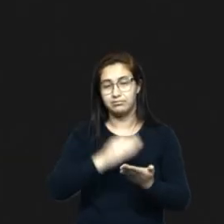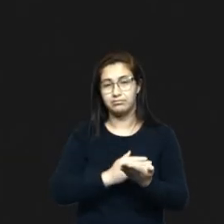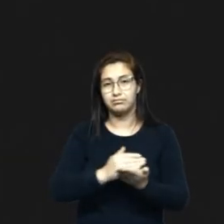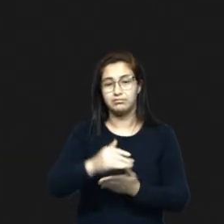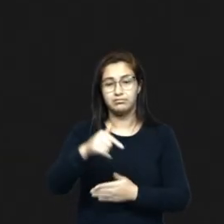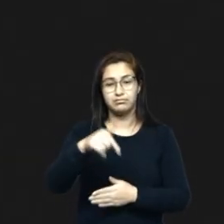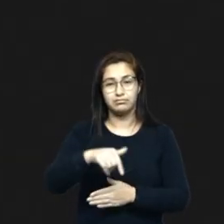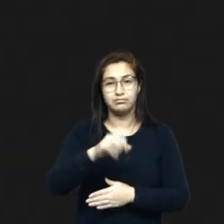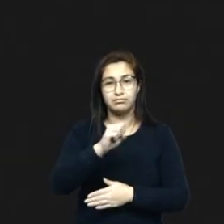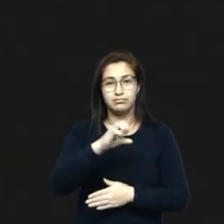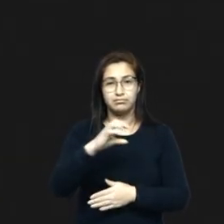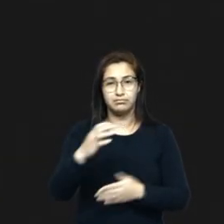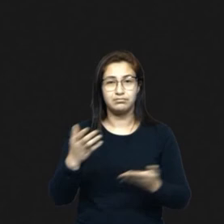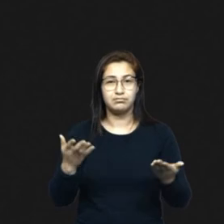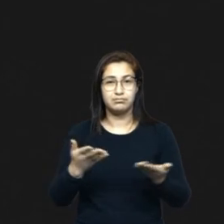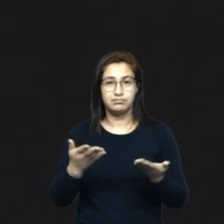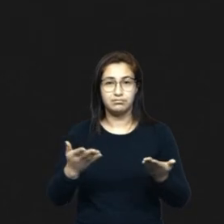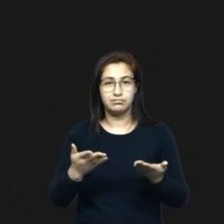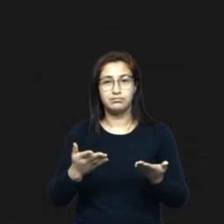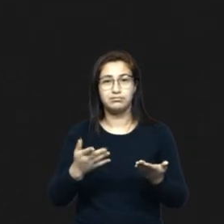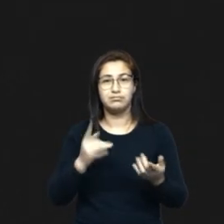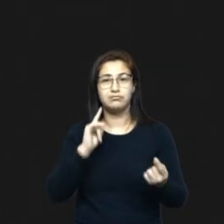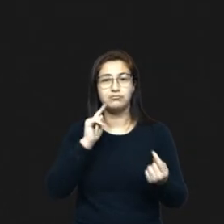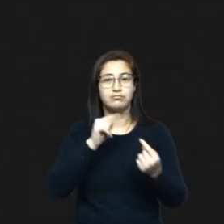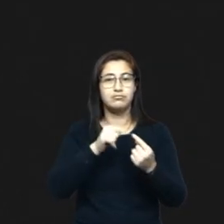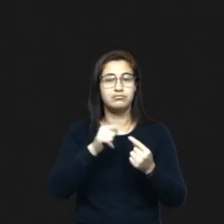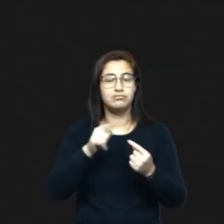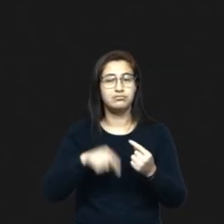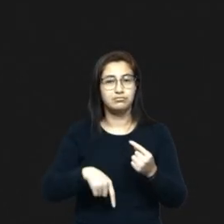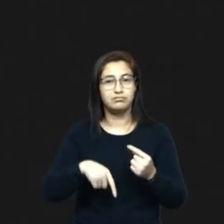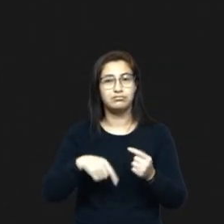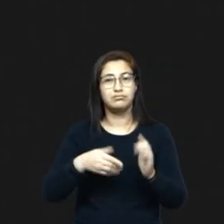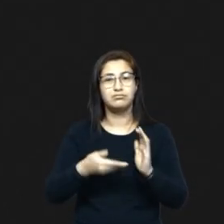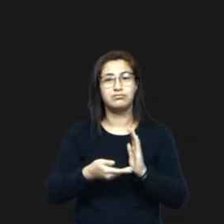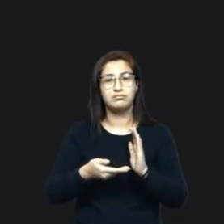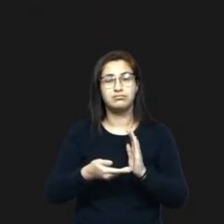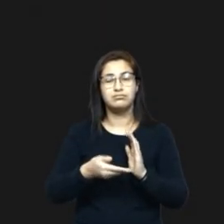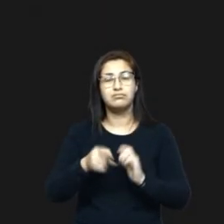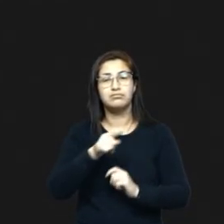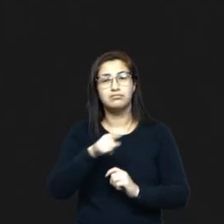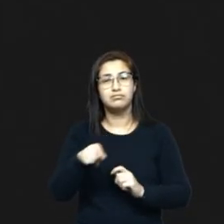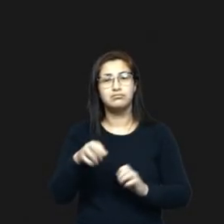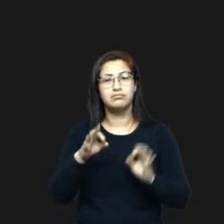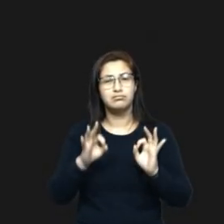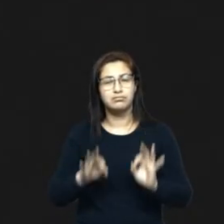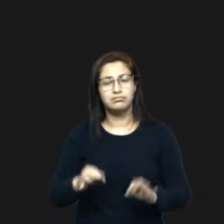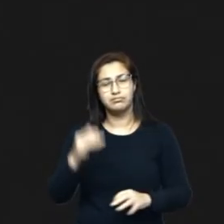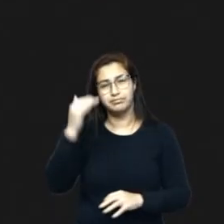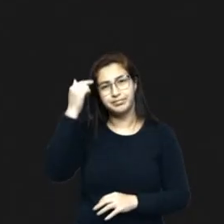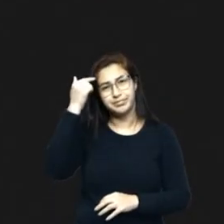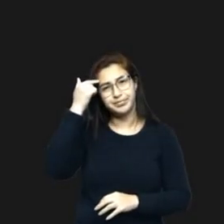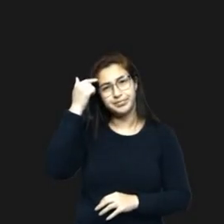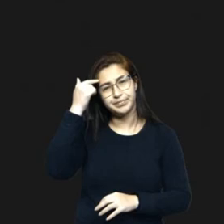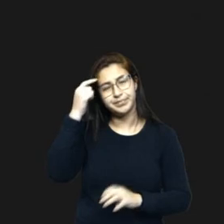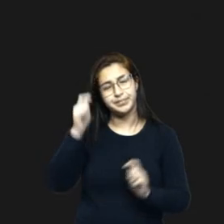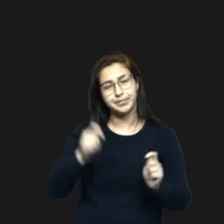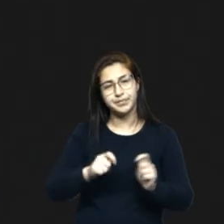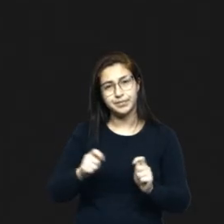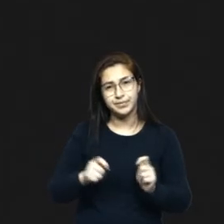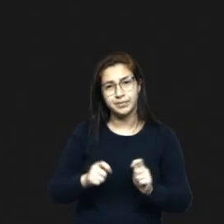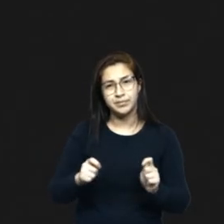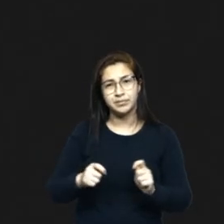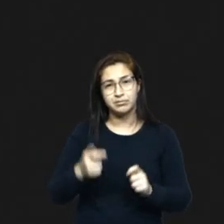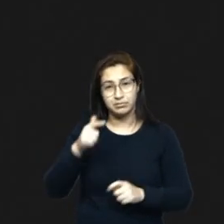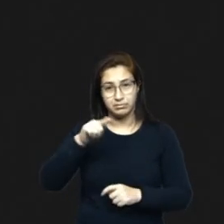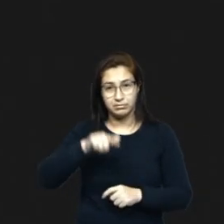certo. Agora o nosso próprio alvo é o Senado, para que os senadores tenham a plena consciência de que, como eu vou